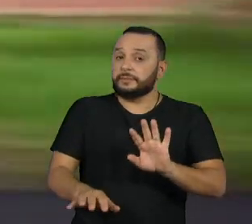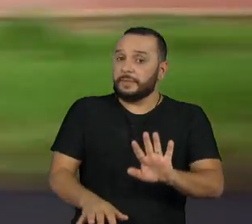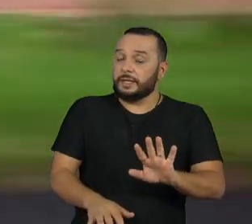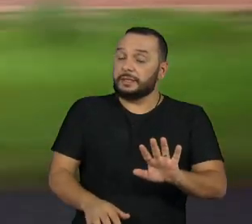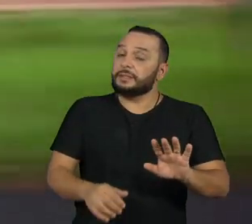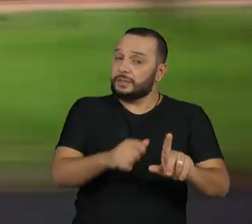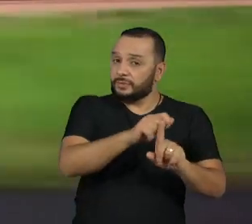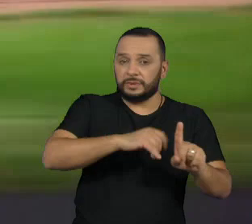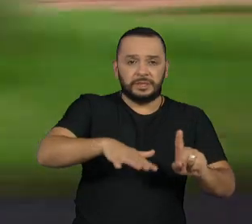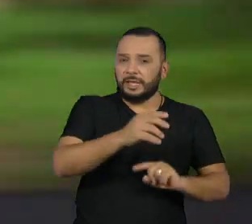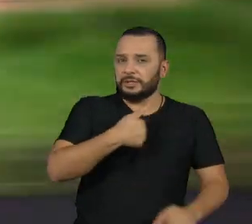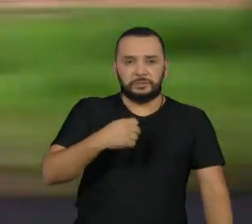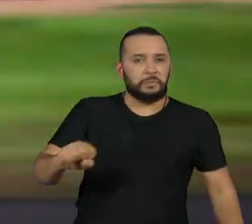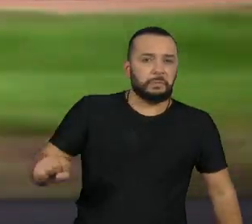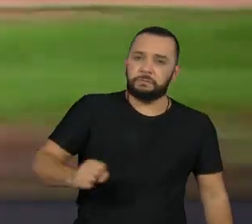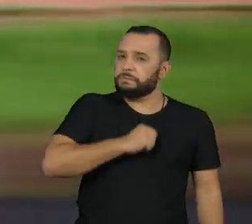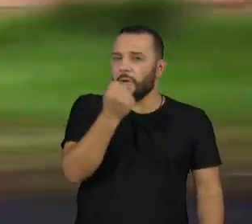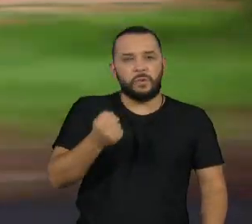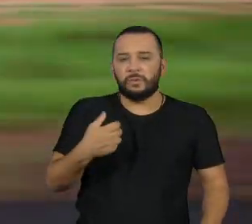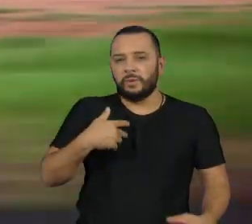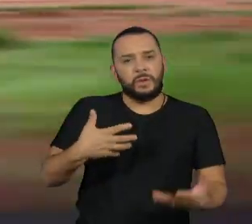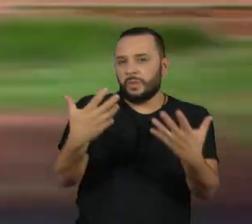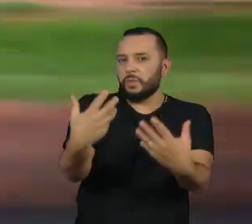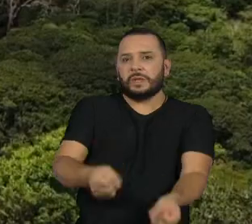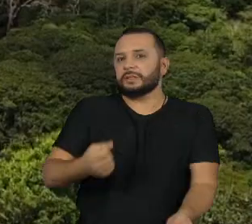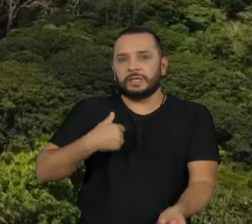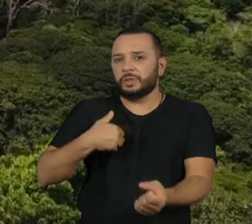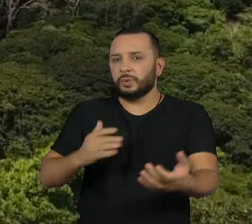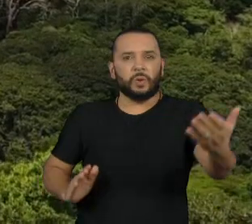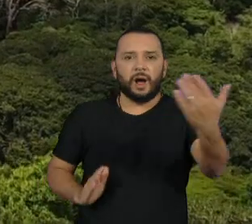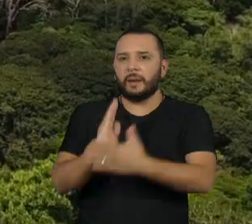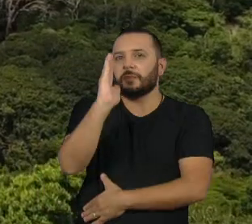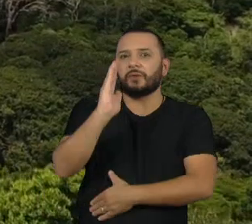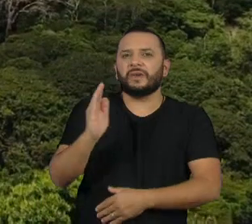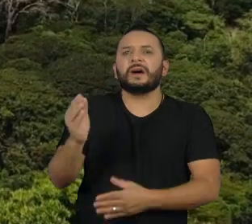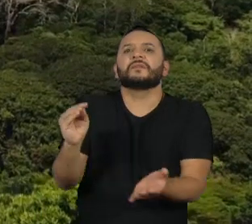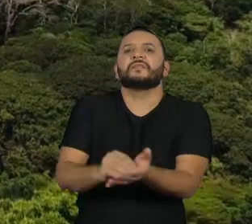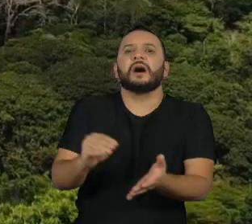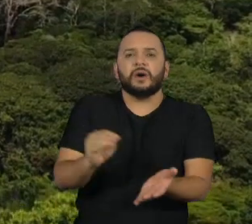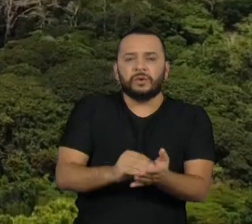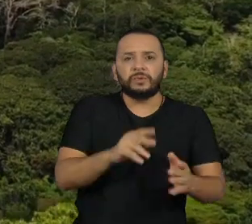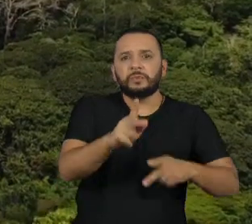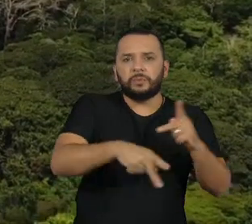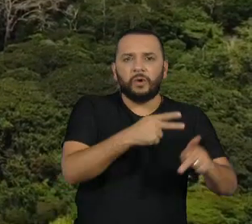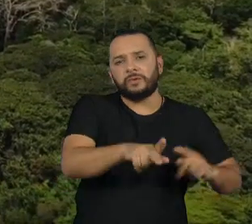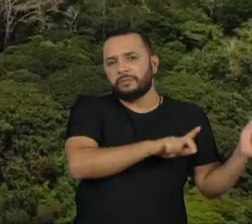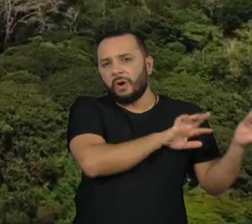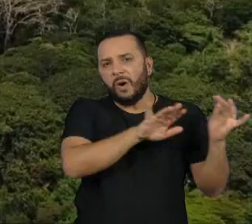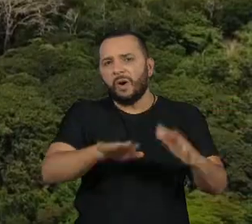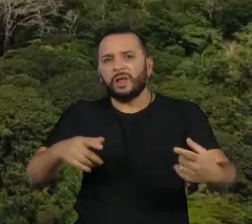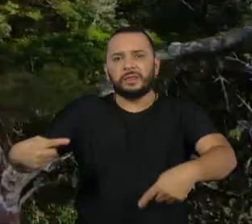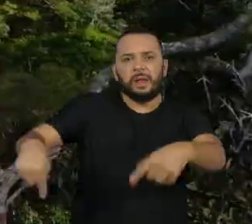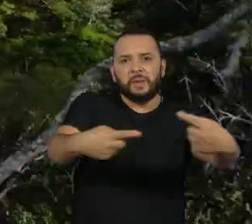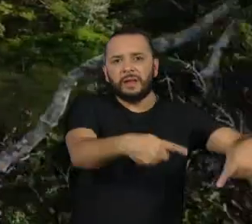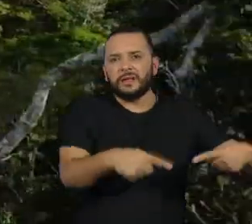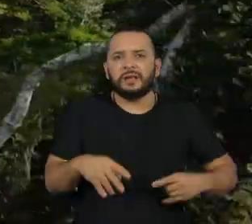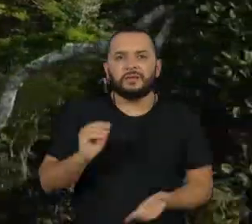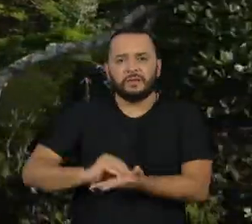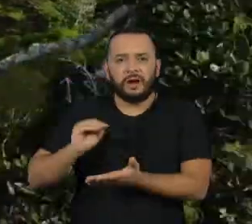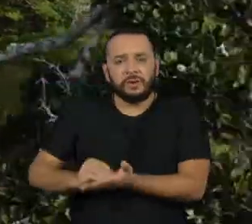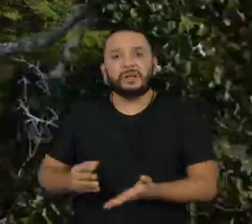declararam indignadas com a aprovação sem debate público. Alertam que o projeto vai aumentar